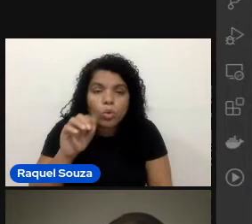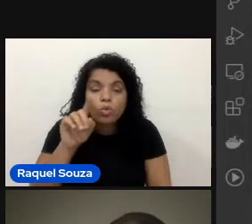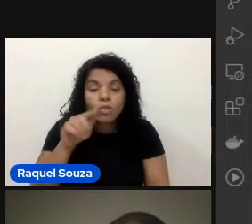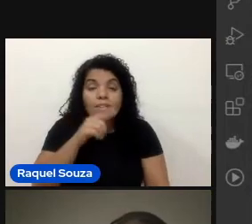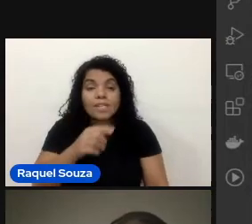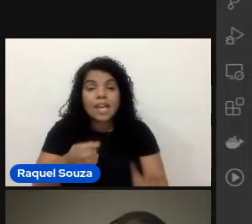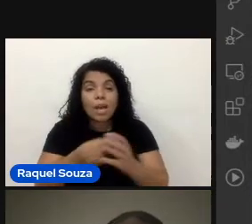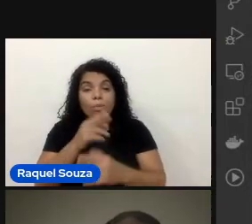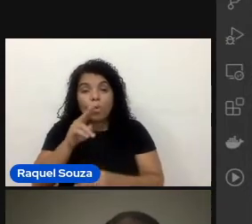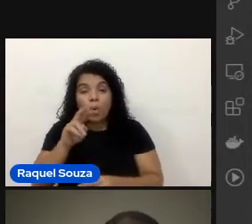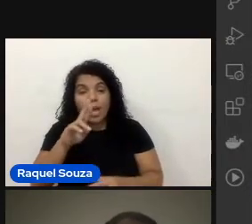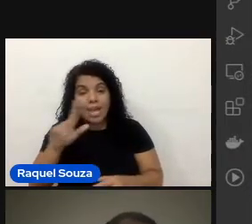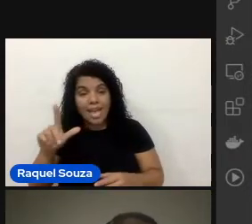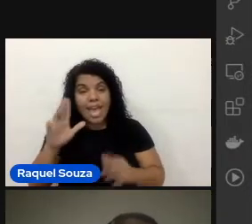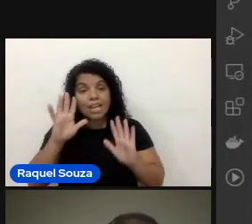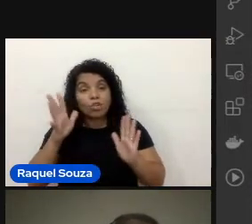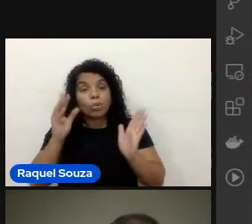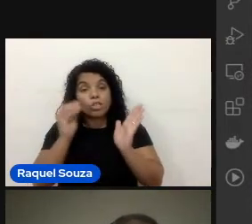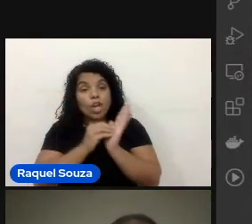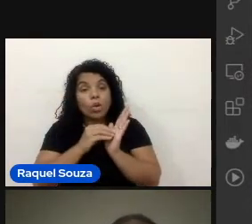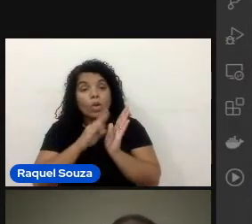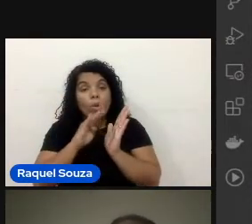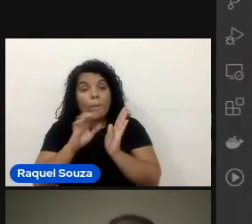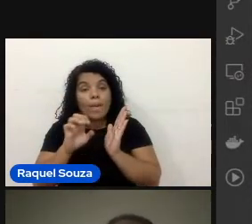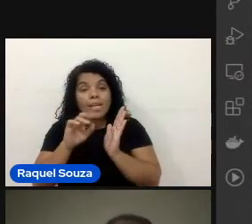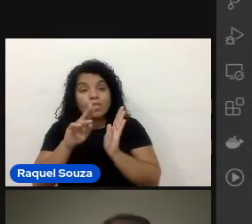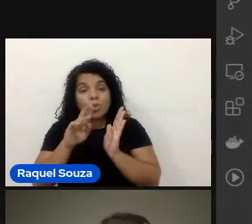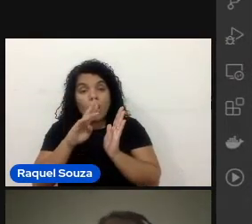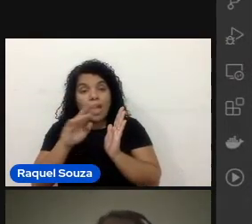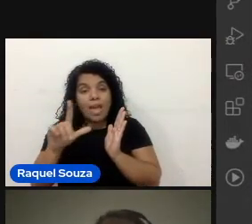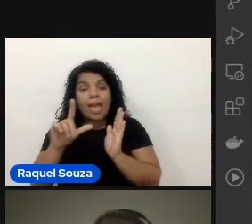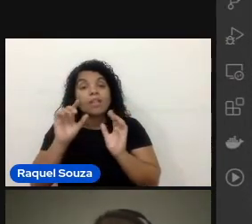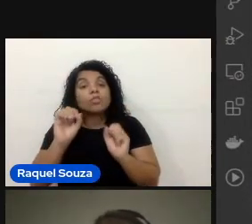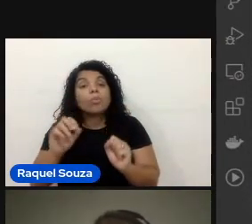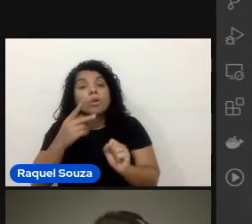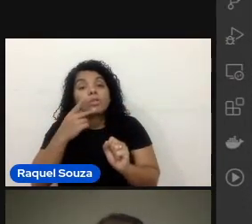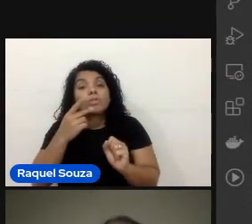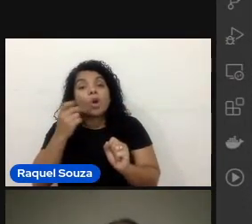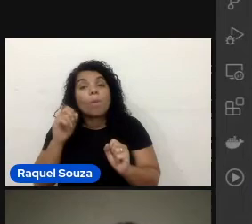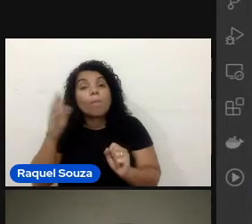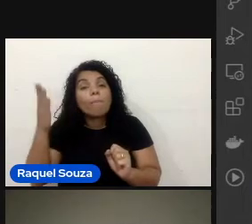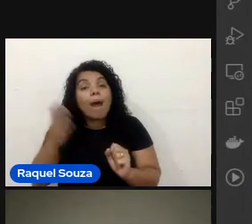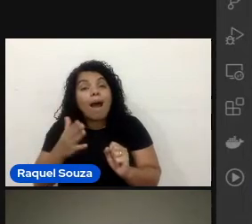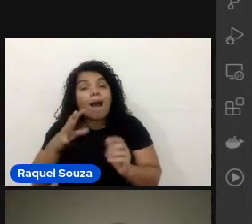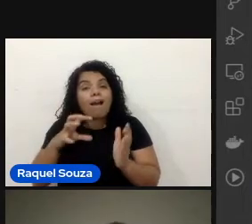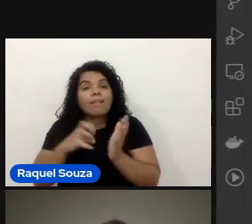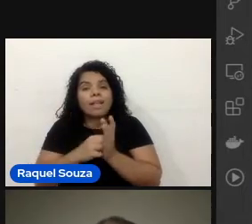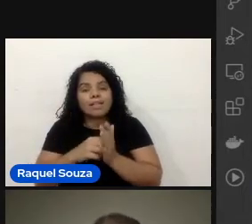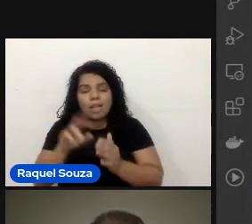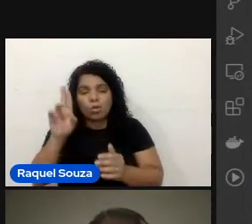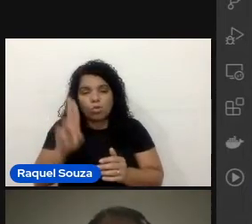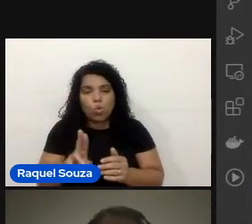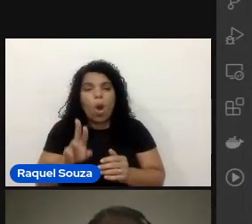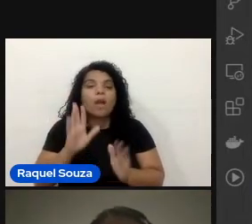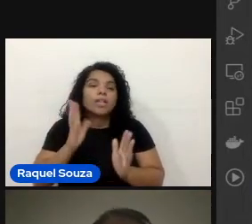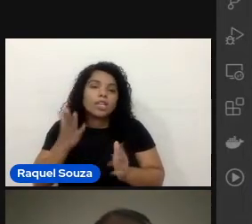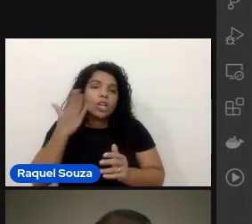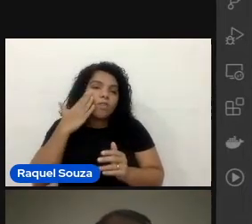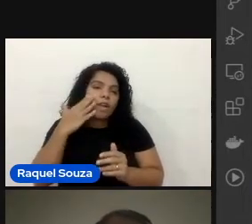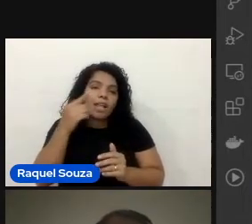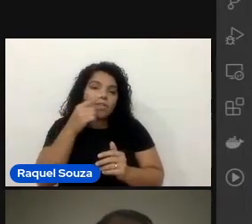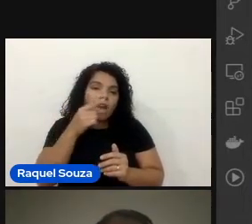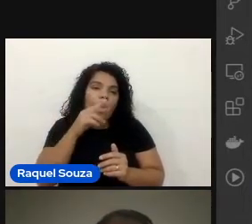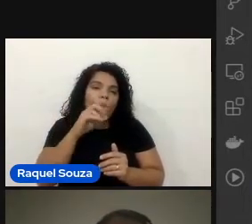base URL na configuração, eu posso dizer só /cadastrar usuários, que ele já vai levar em consideração a base URL